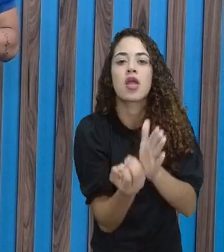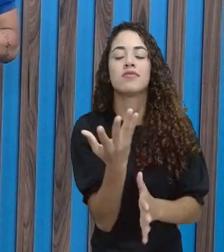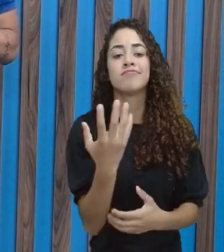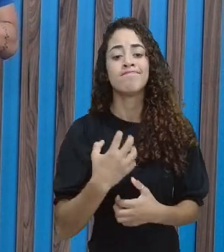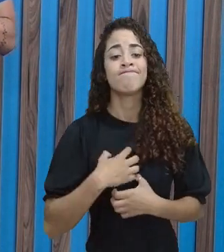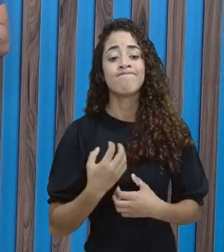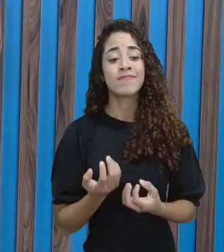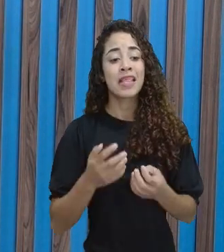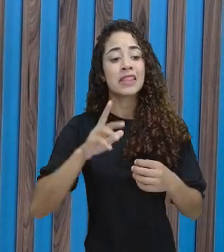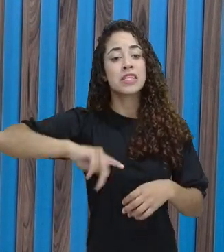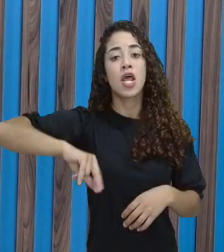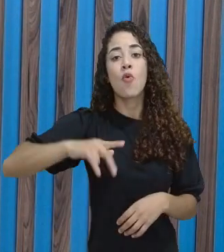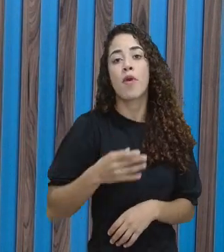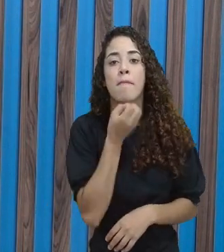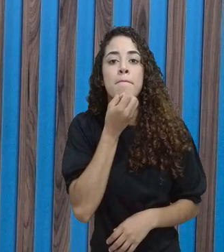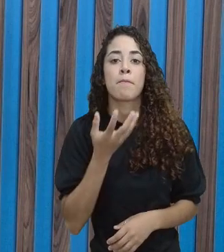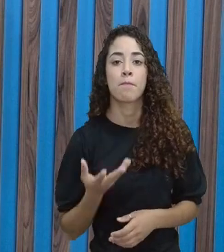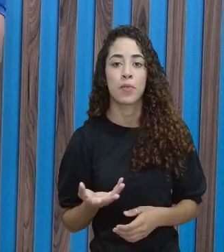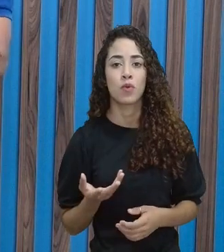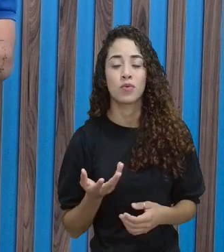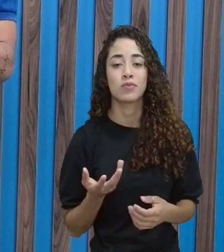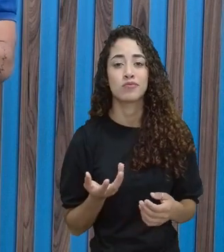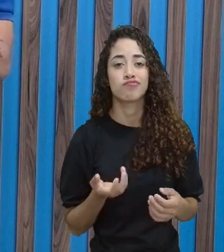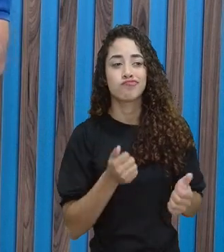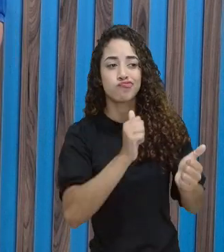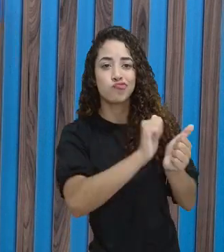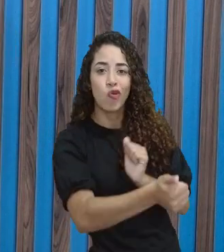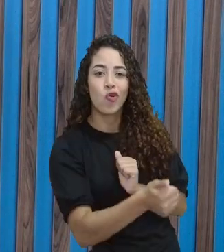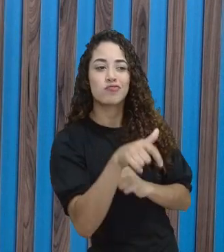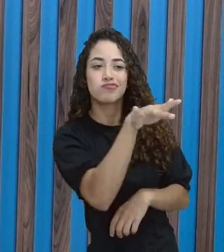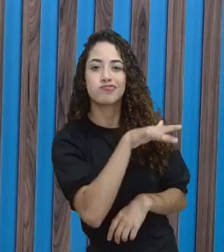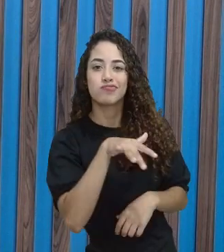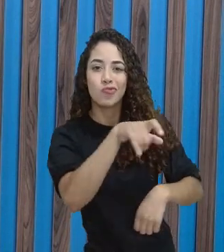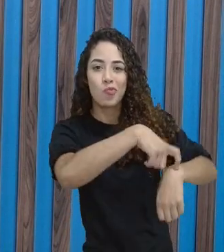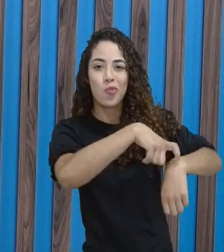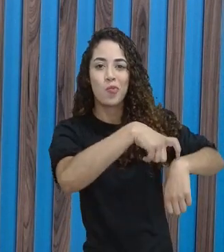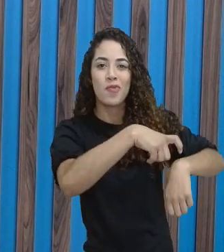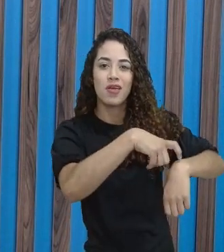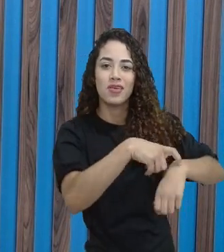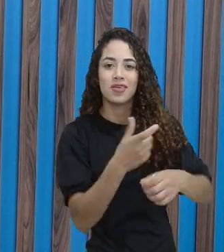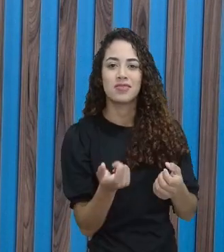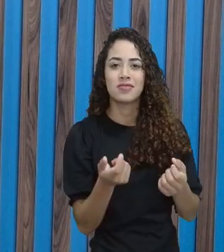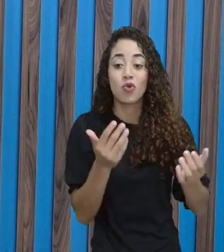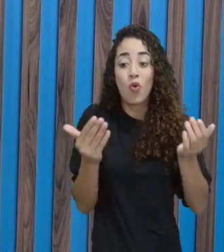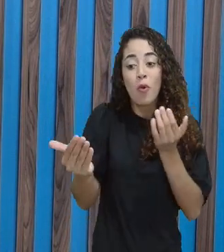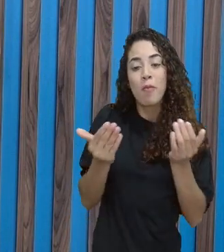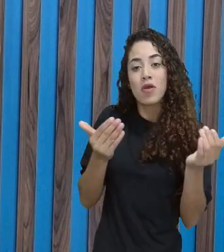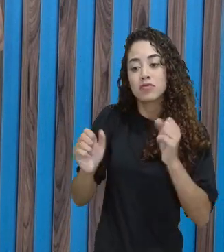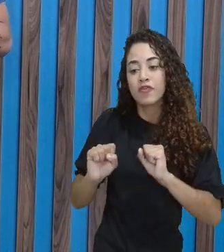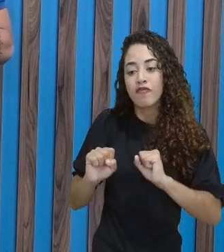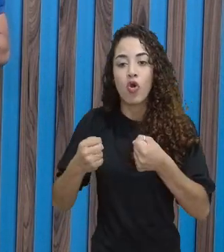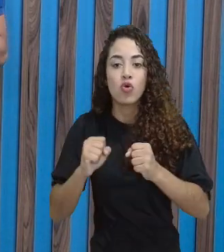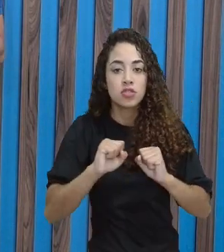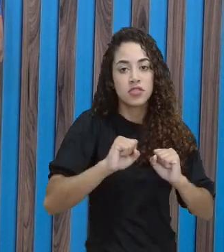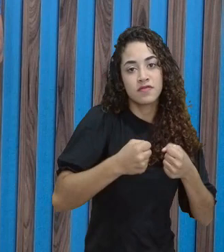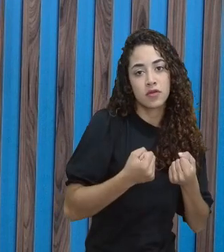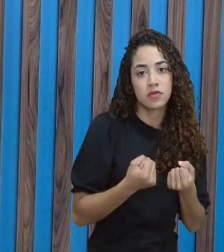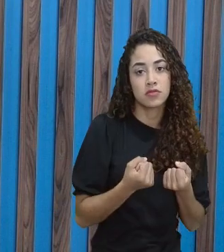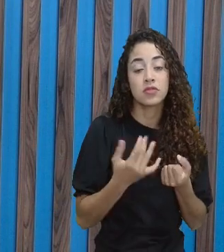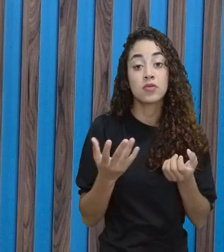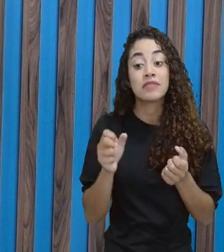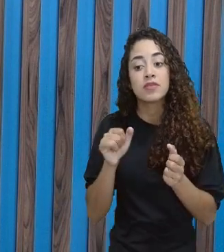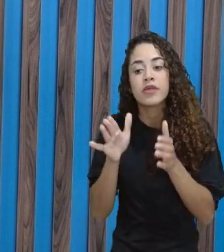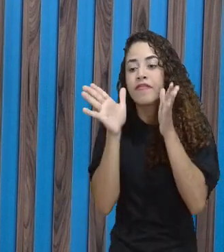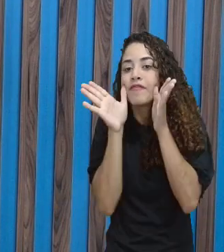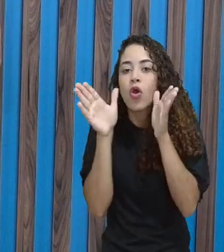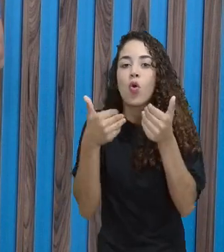que não vai ser bom para esse embate, né, para essa comparação aí do desempenho. Então, ao invés de você